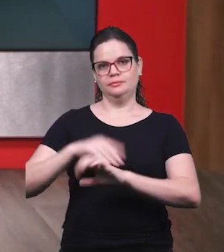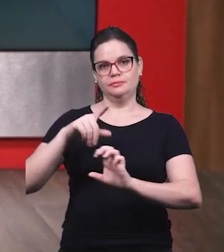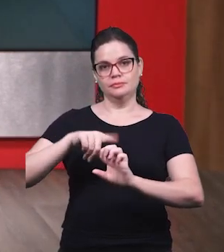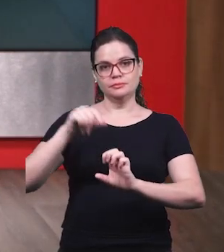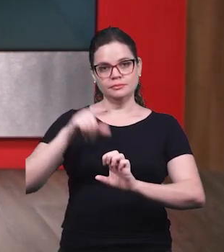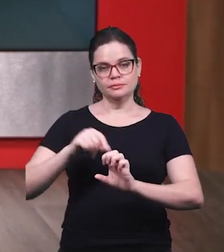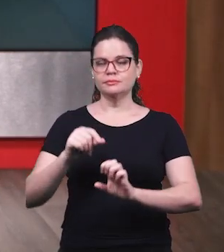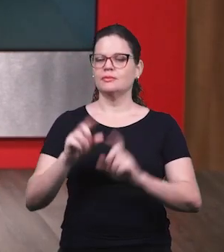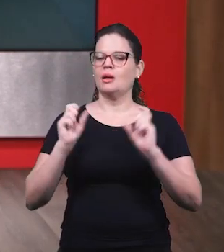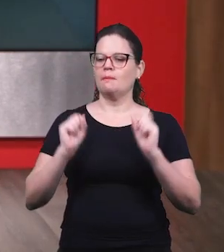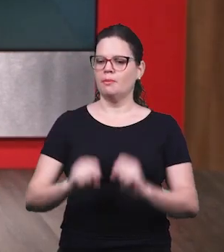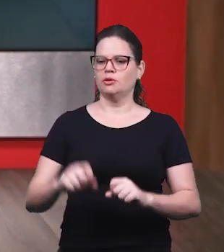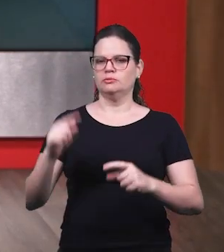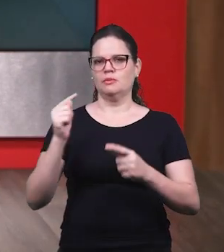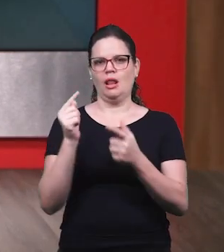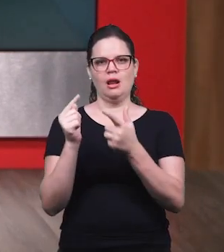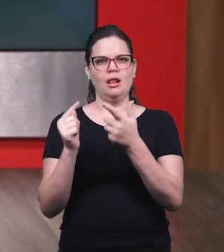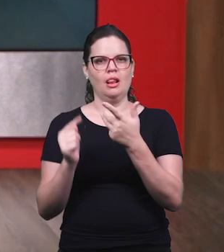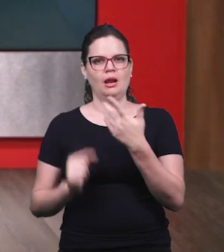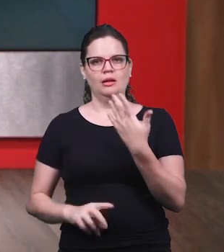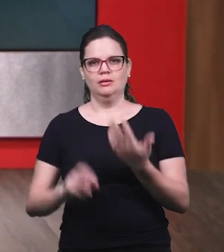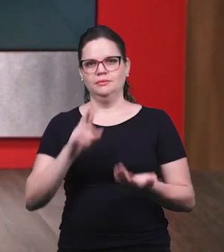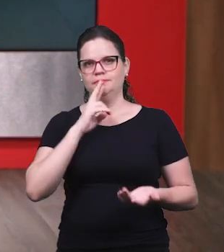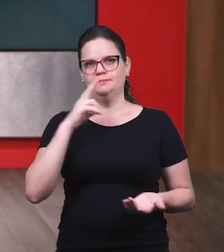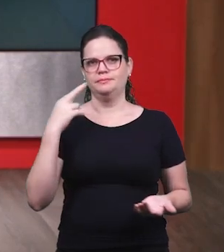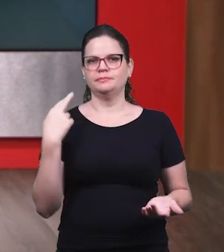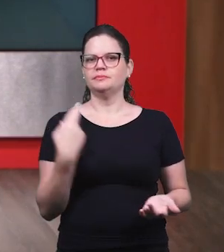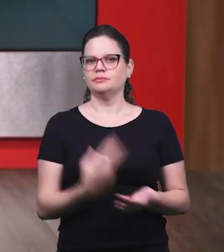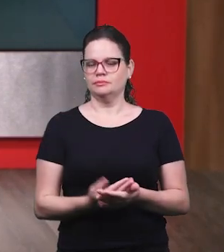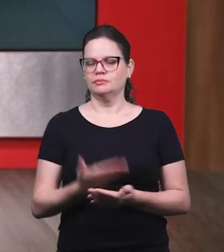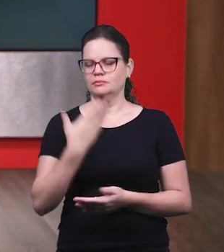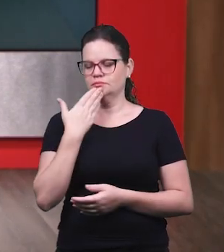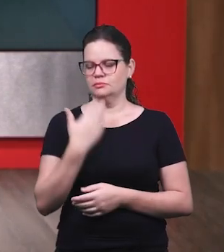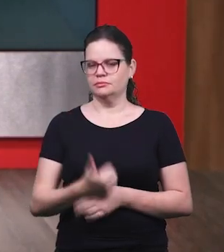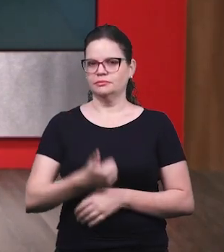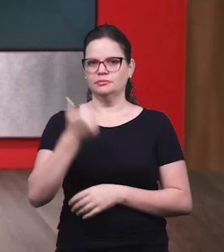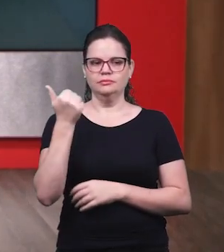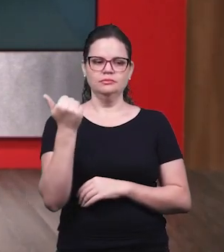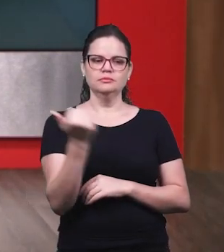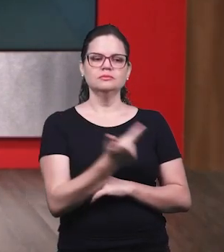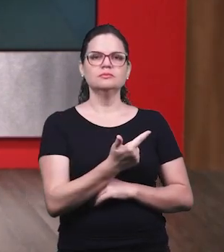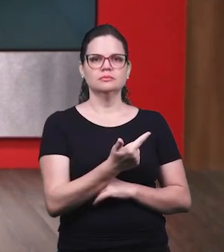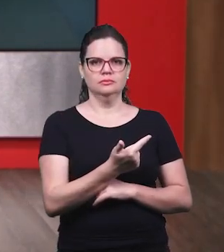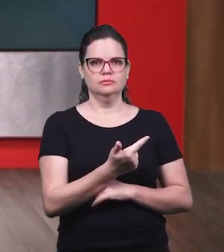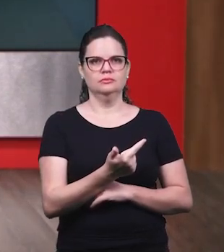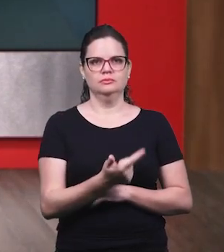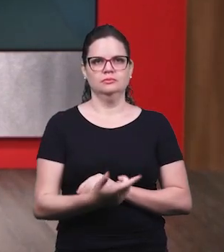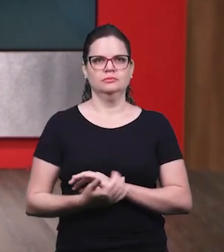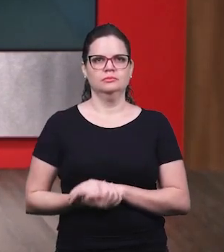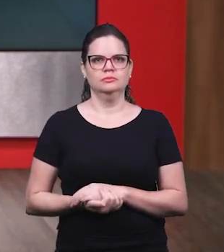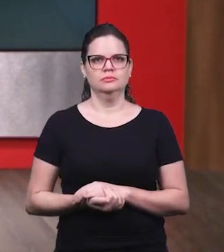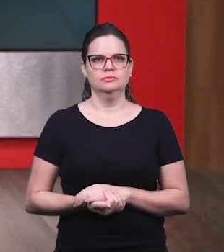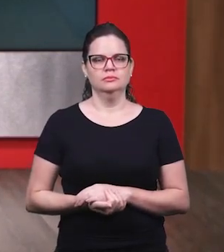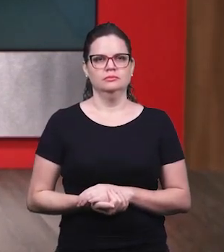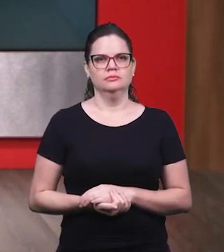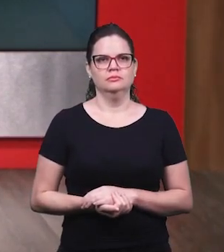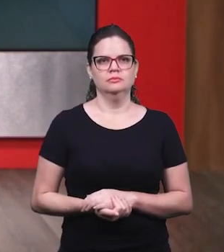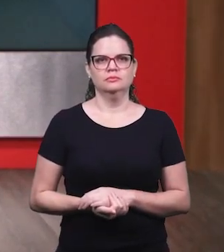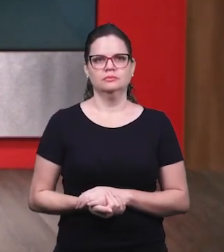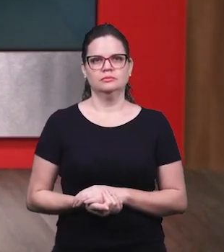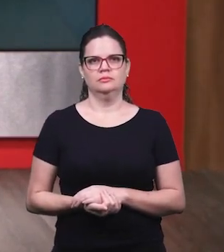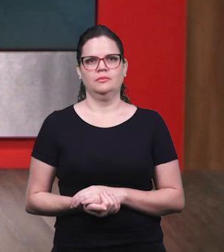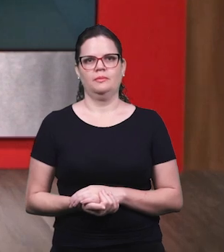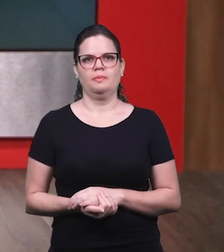qualquer, você traz um resultado mais positivo na aplicação desse dinheiro. Um